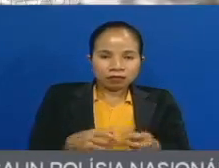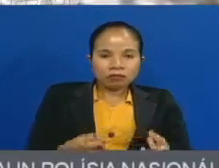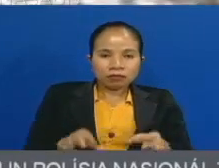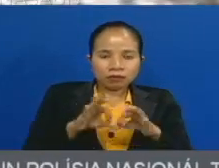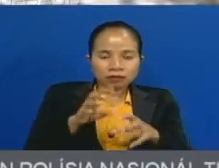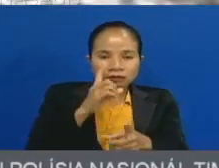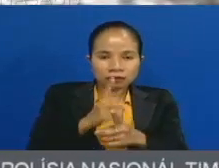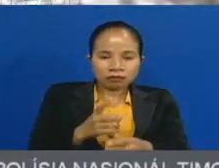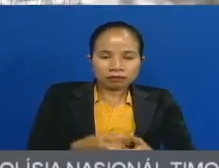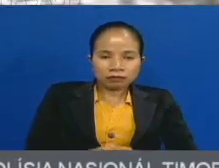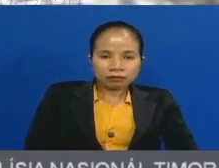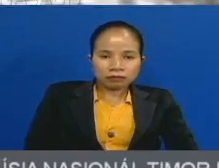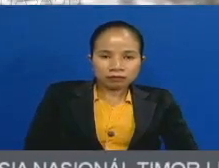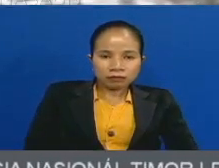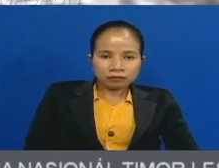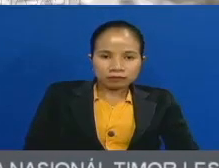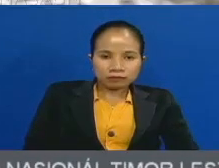ida.